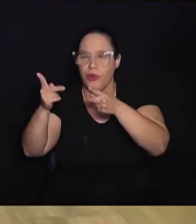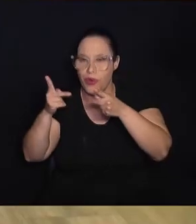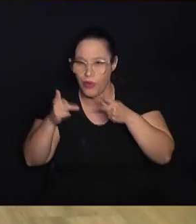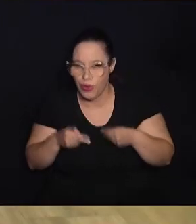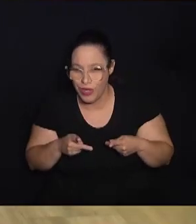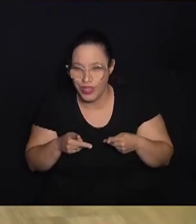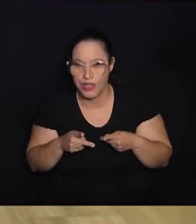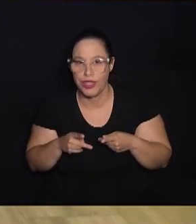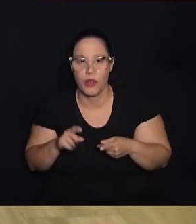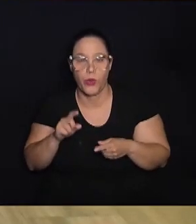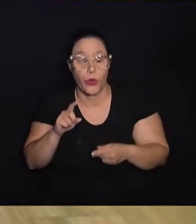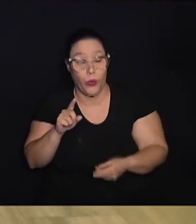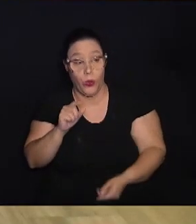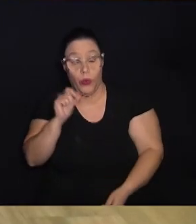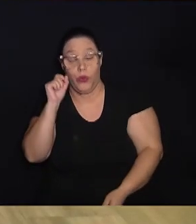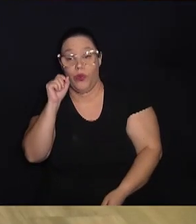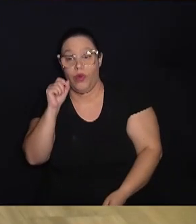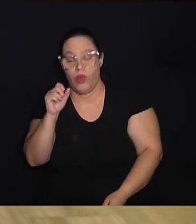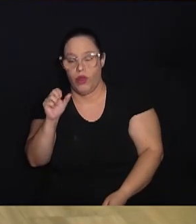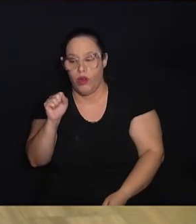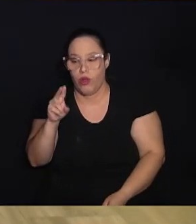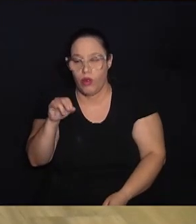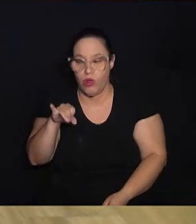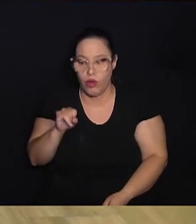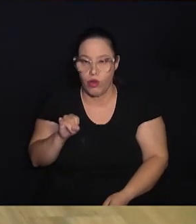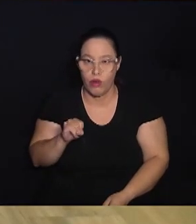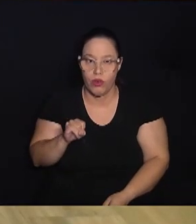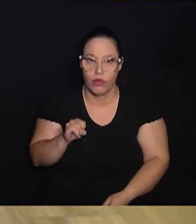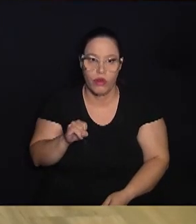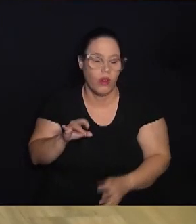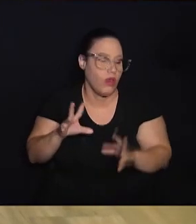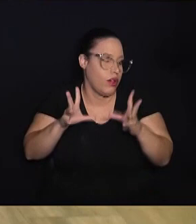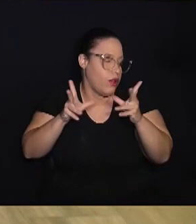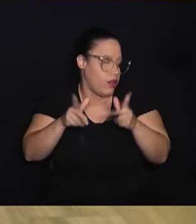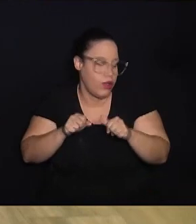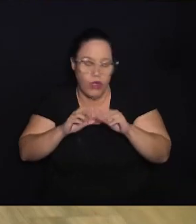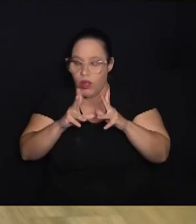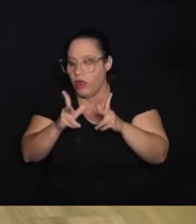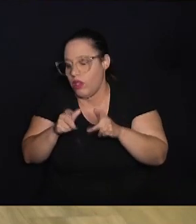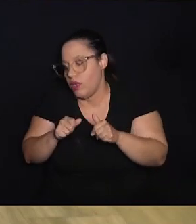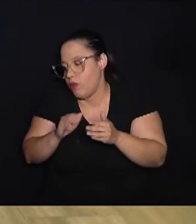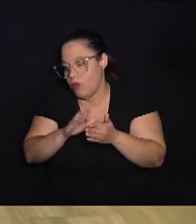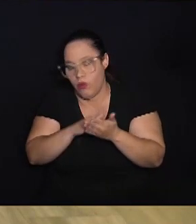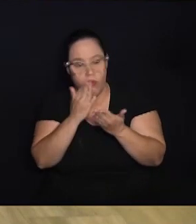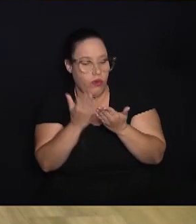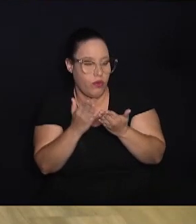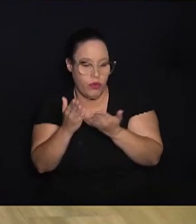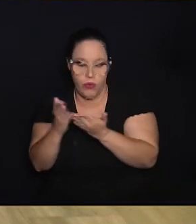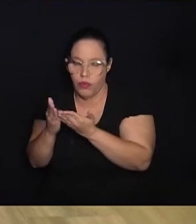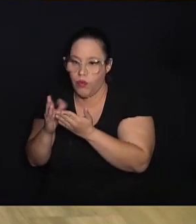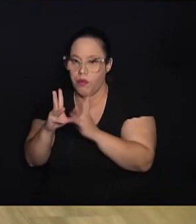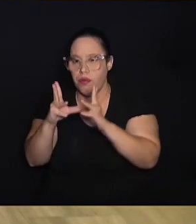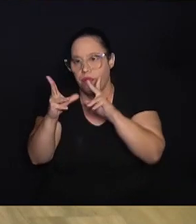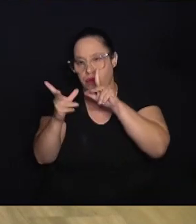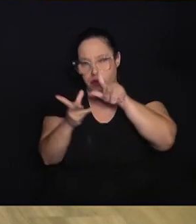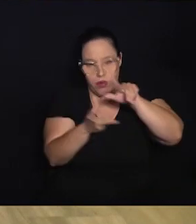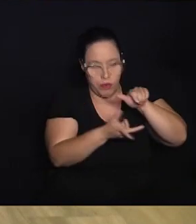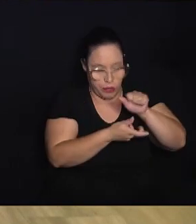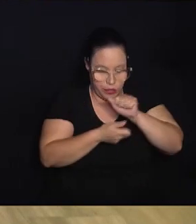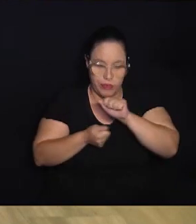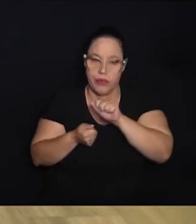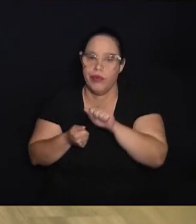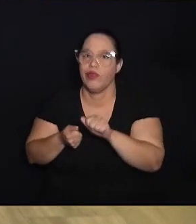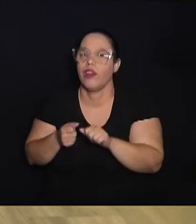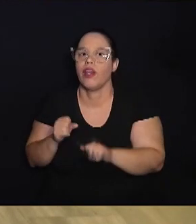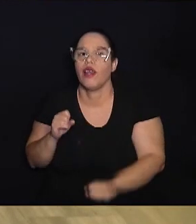você já pegou o gancho a Suzi é incrível né E tem muito muito exemplar até de outras partes do mundo e a Su é ótima